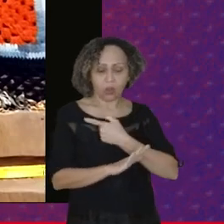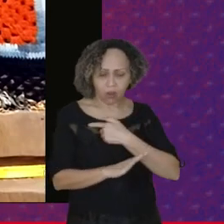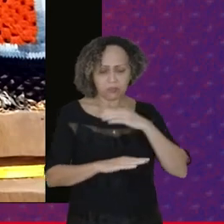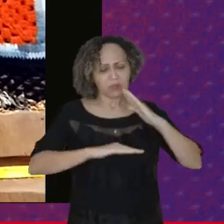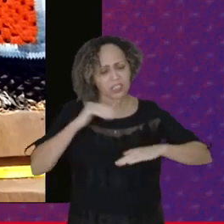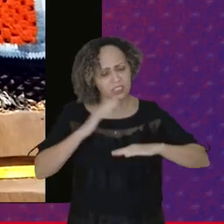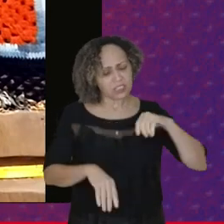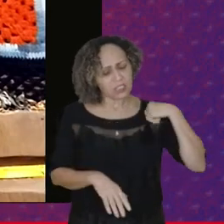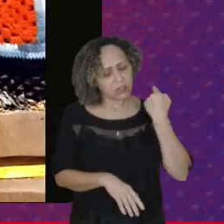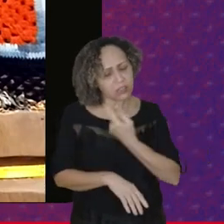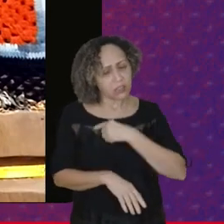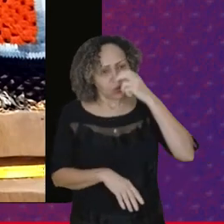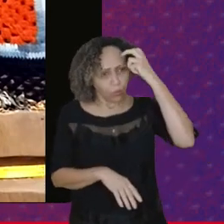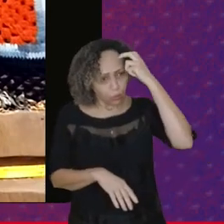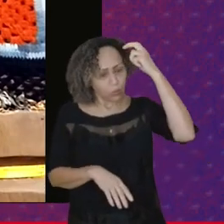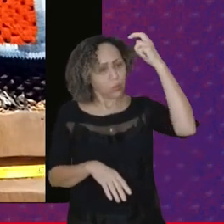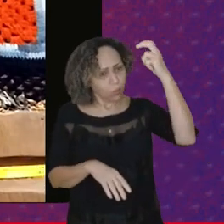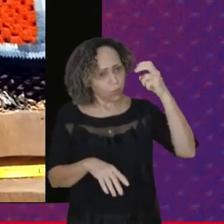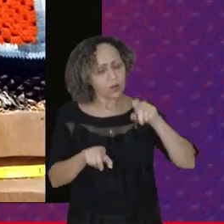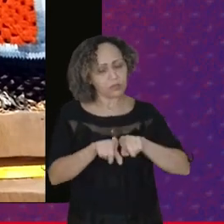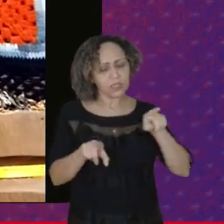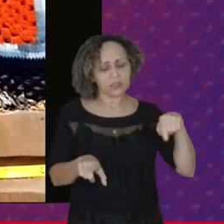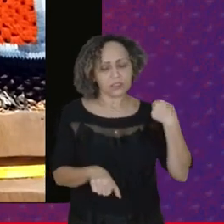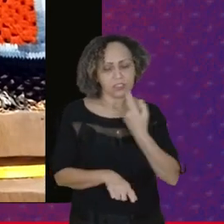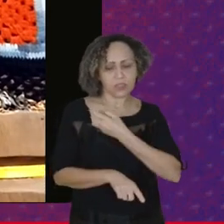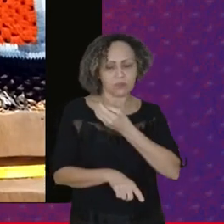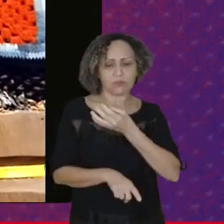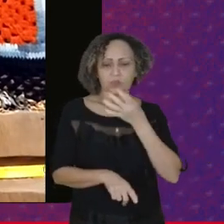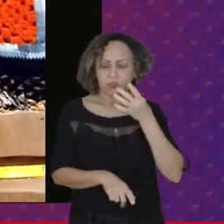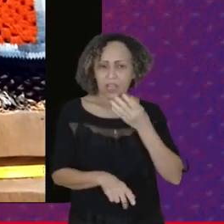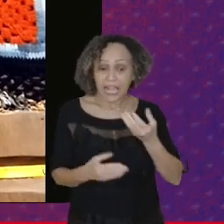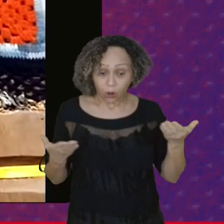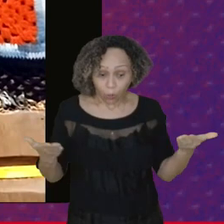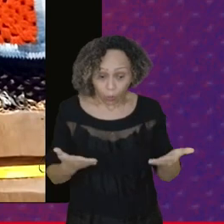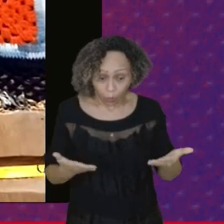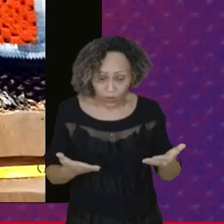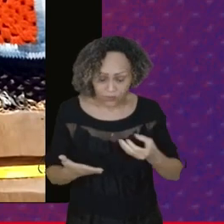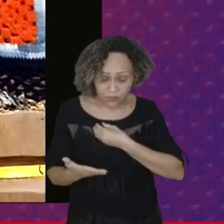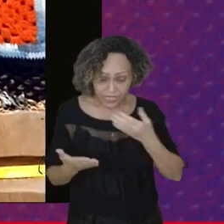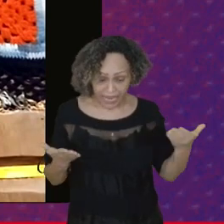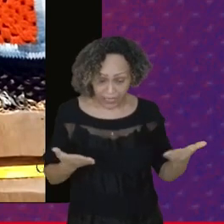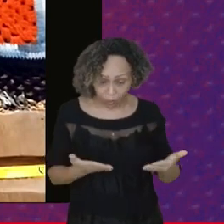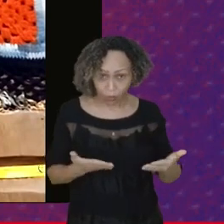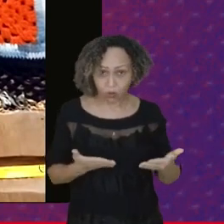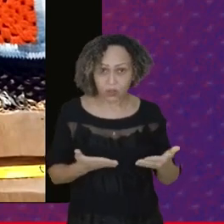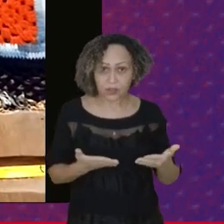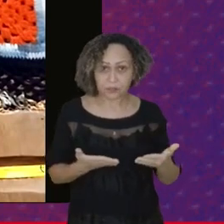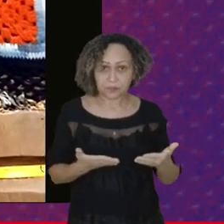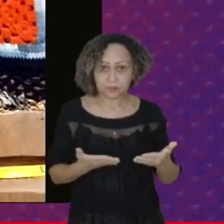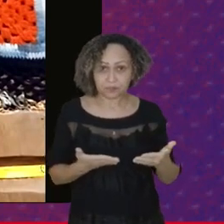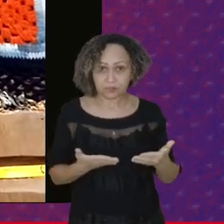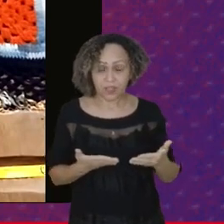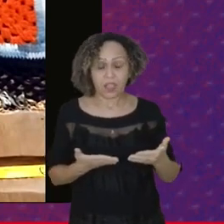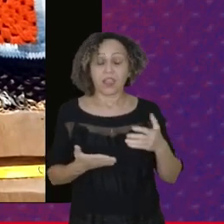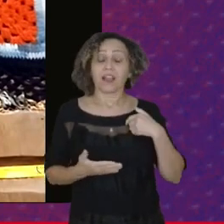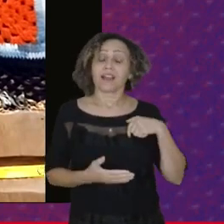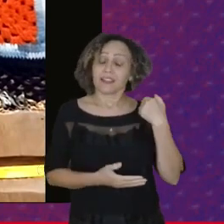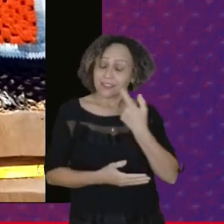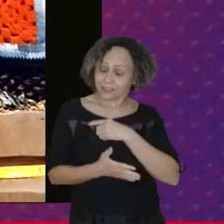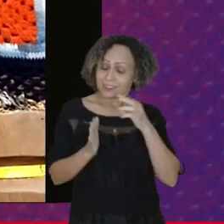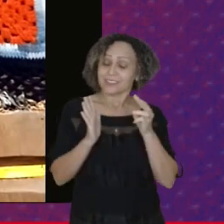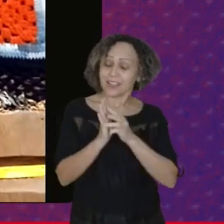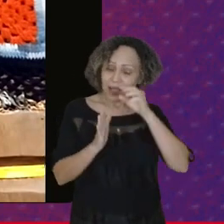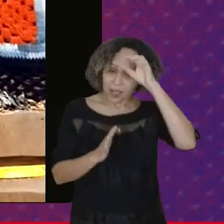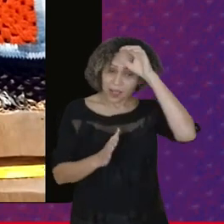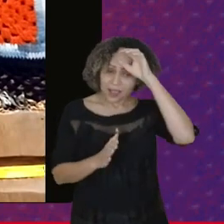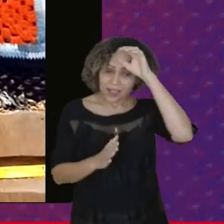no presente, lutando, aprendendo a usar essa arma perigosa, que é a caneta,